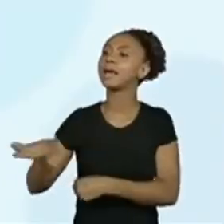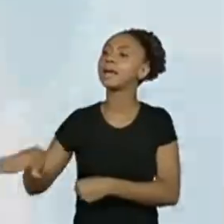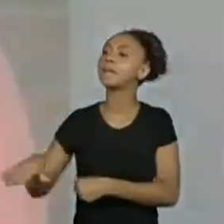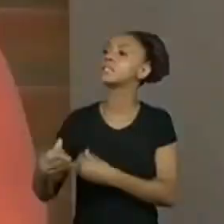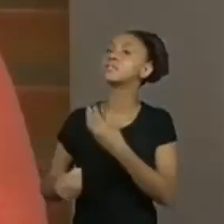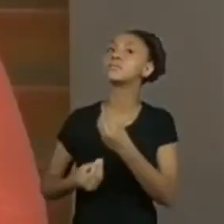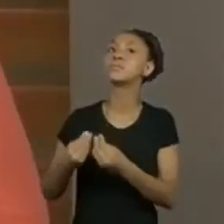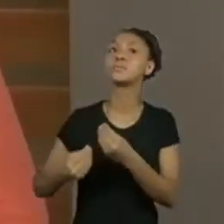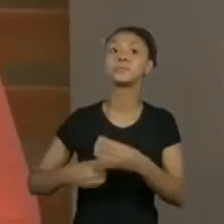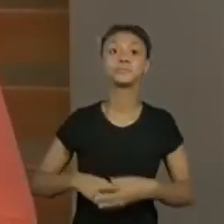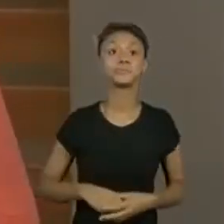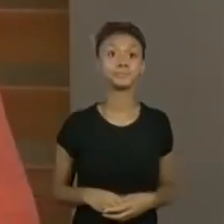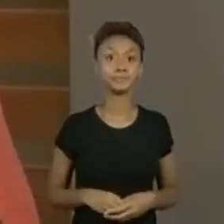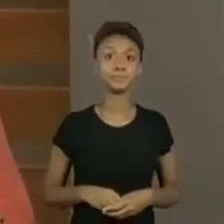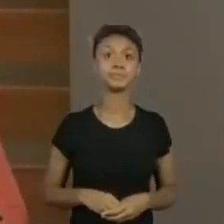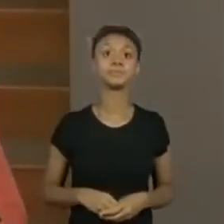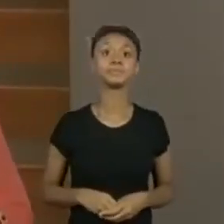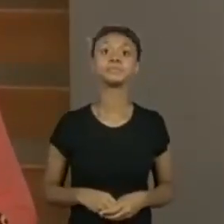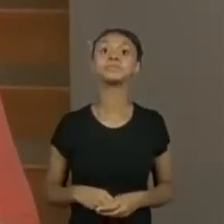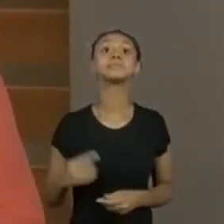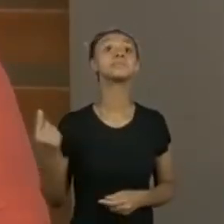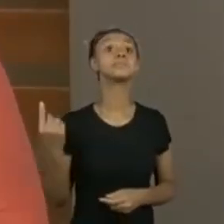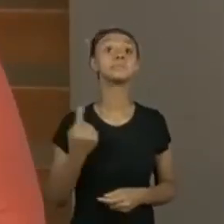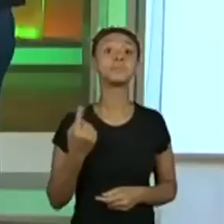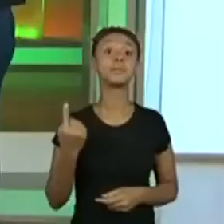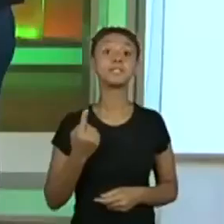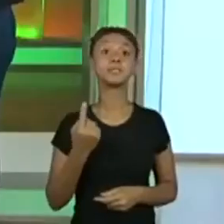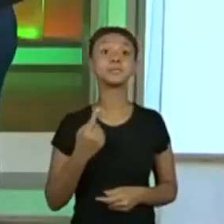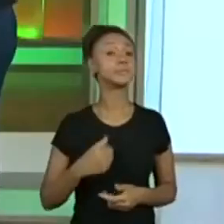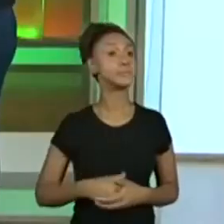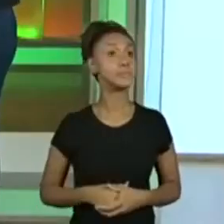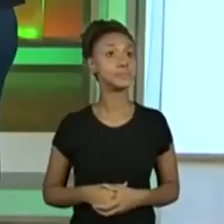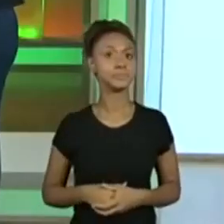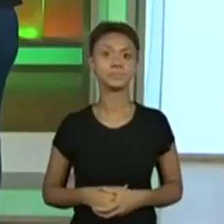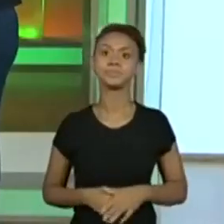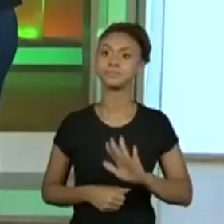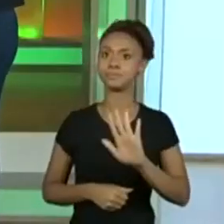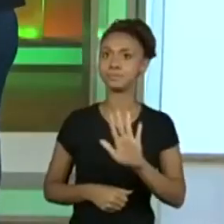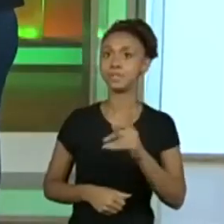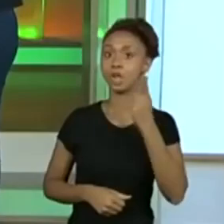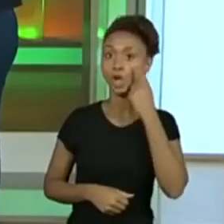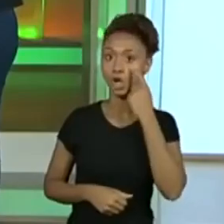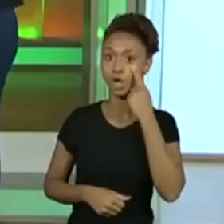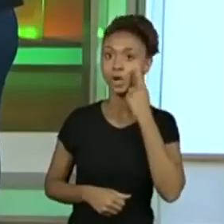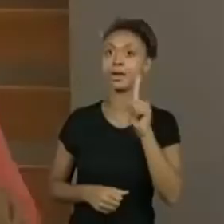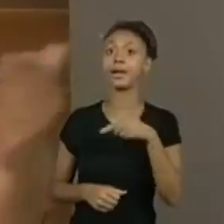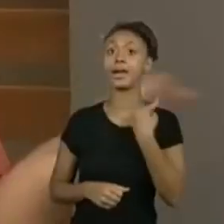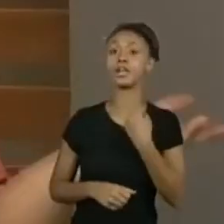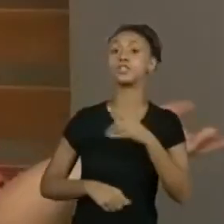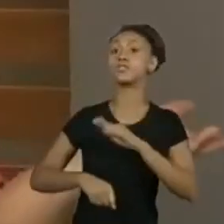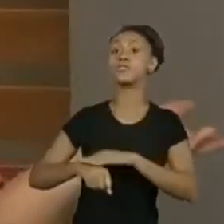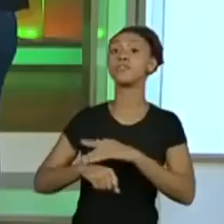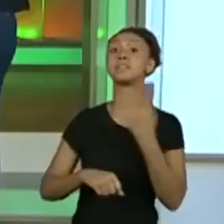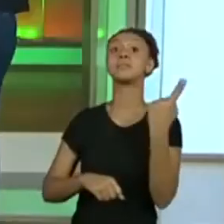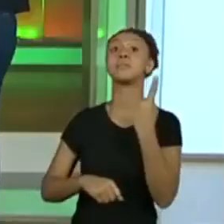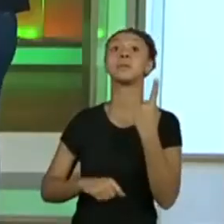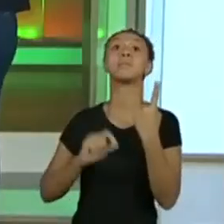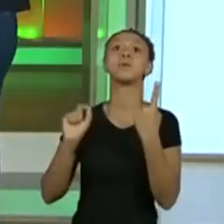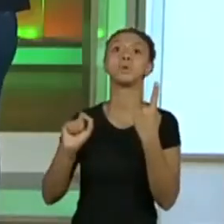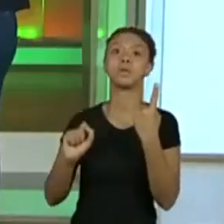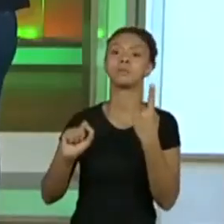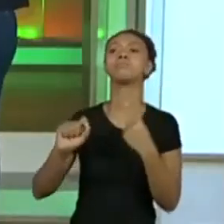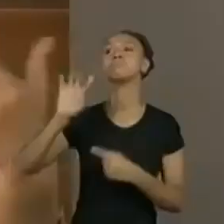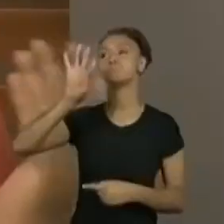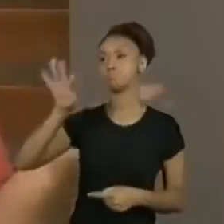vamos lá. Primeira coisa, professora Kelly. Primeira coisa, turma, o que, que a gente fez? Separou o quê? A gente fez uma